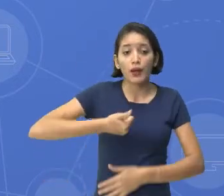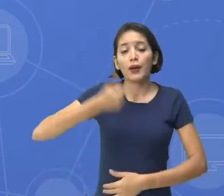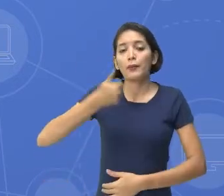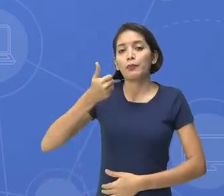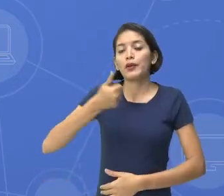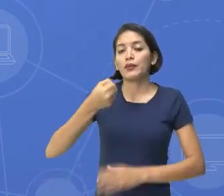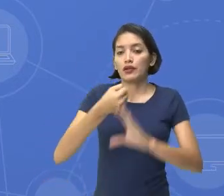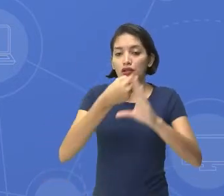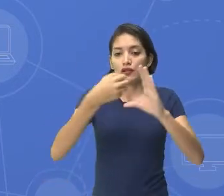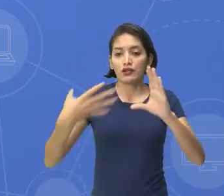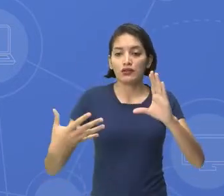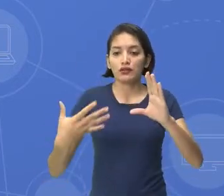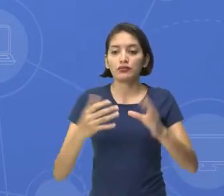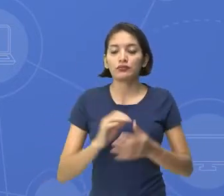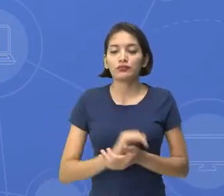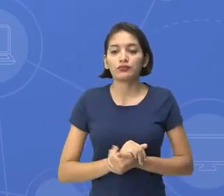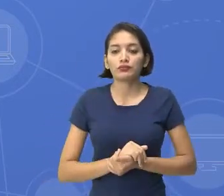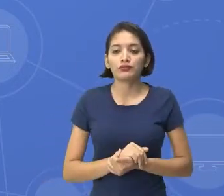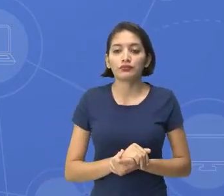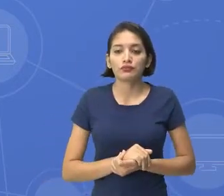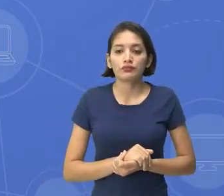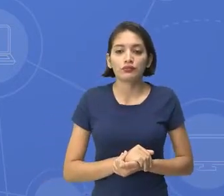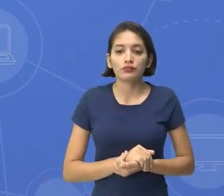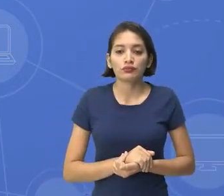Primeira característica.